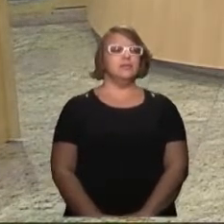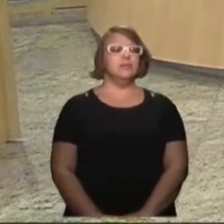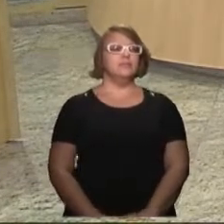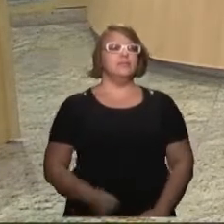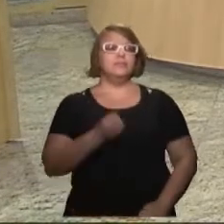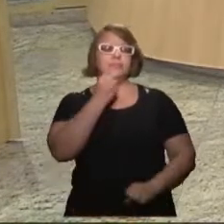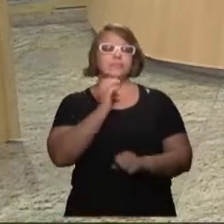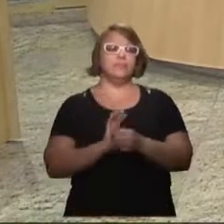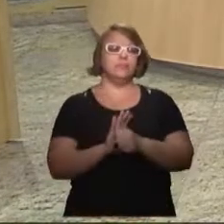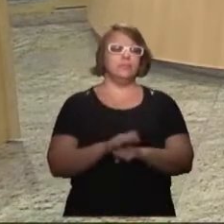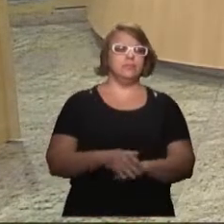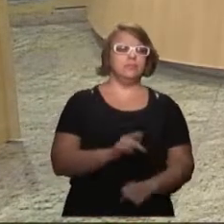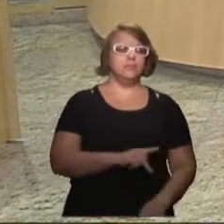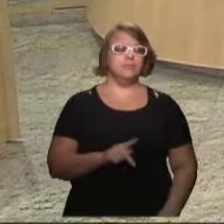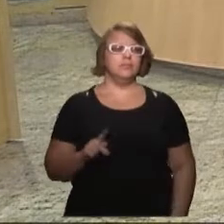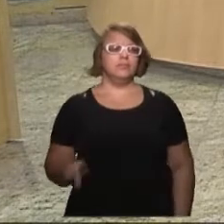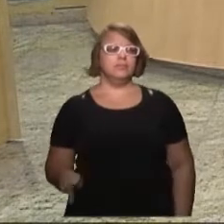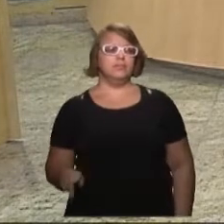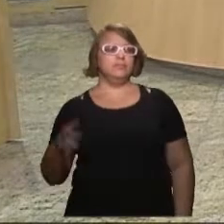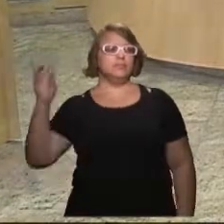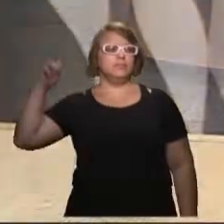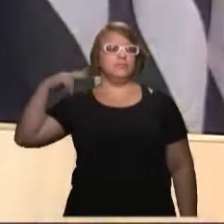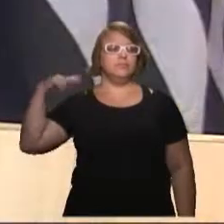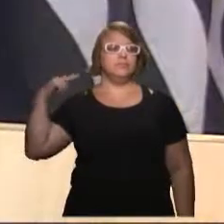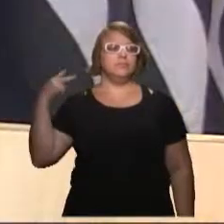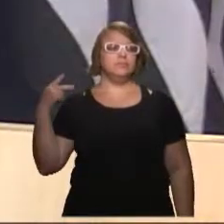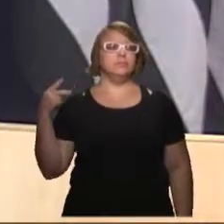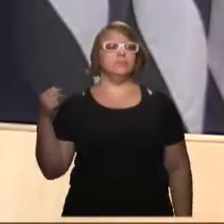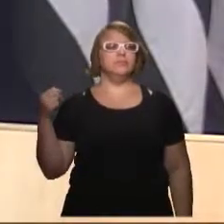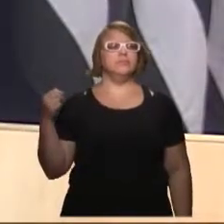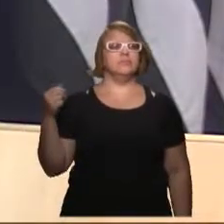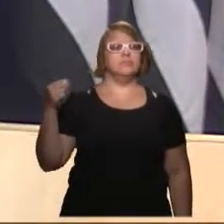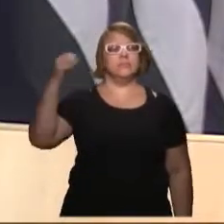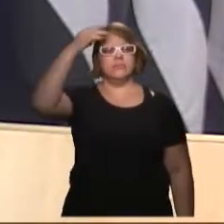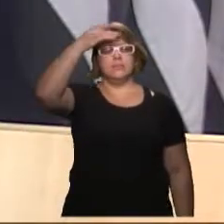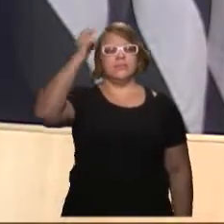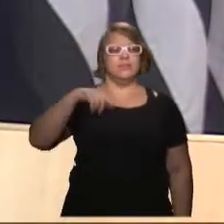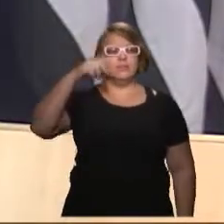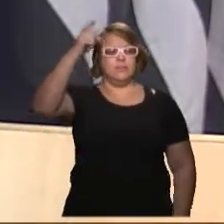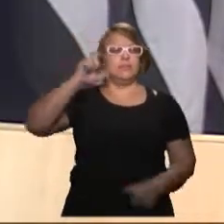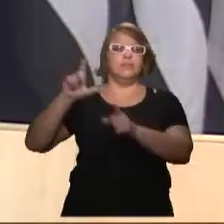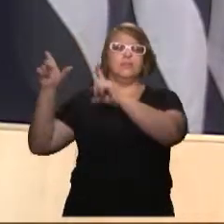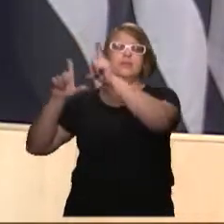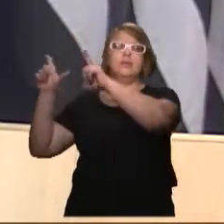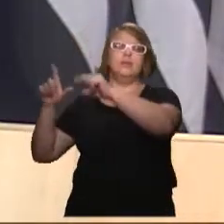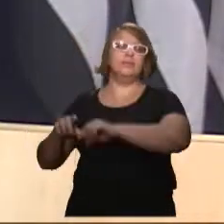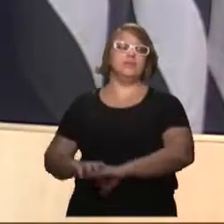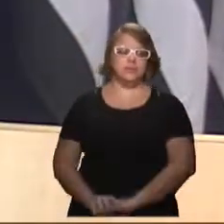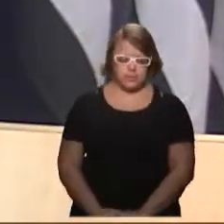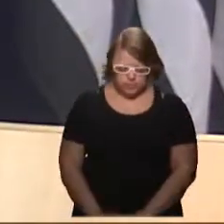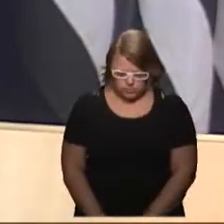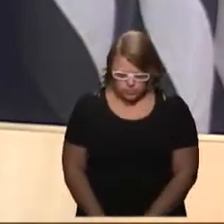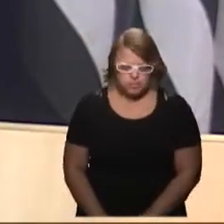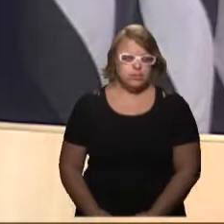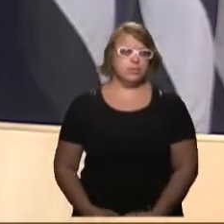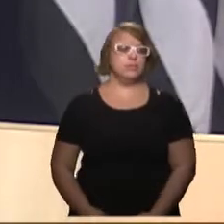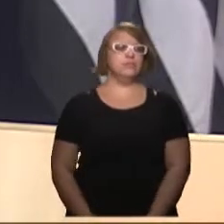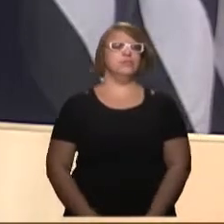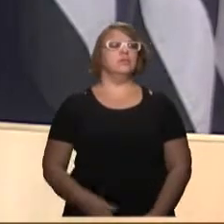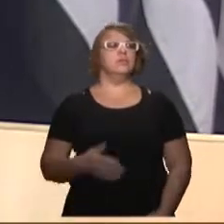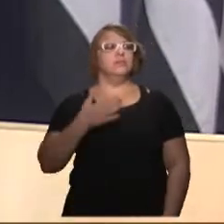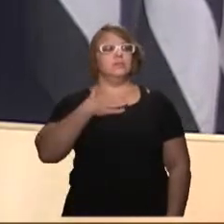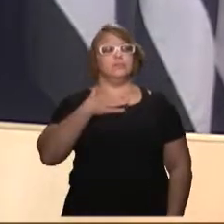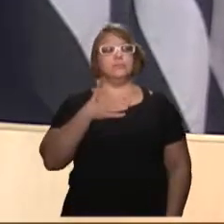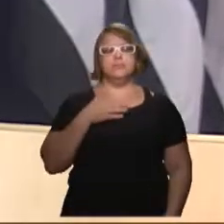Boa noite, senhor presidente, senhores vereadores, ministros aqui presentes, todos acompanham pela TV Câmara. Meu projeto também é de 2013, de 26